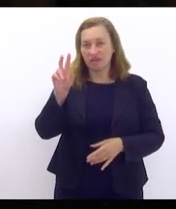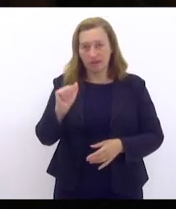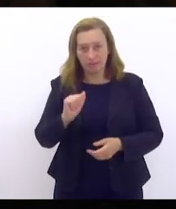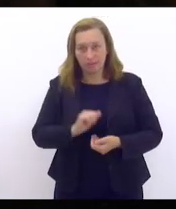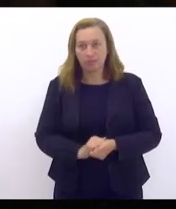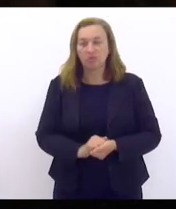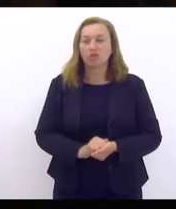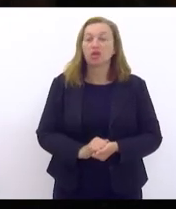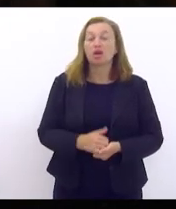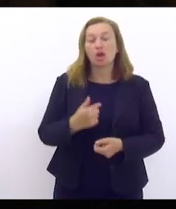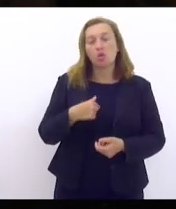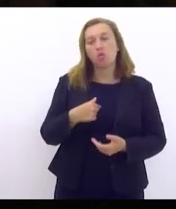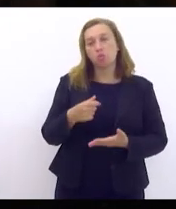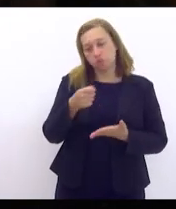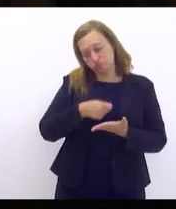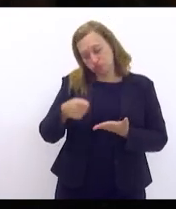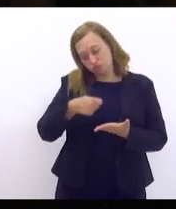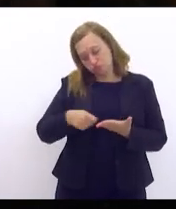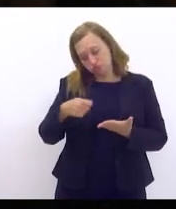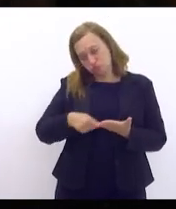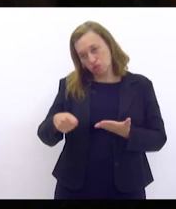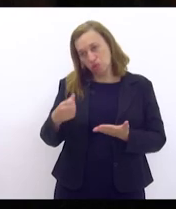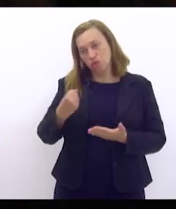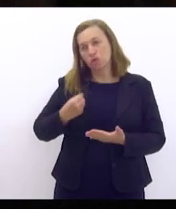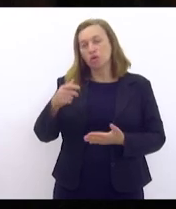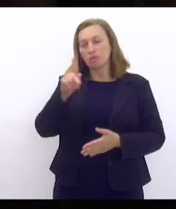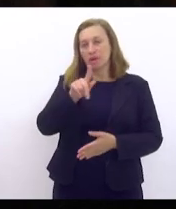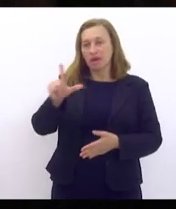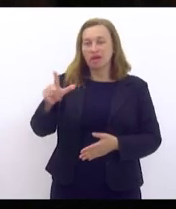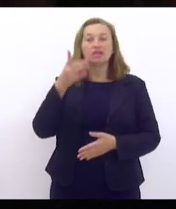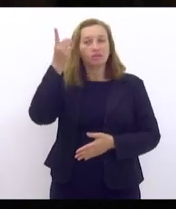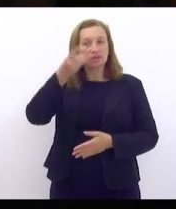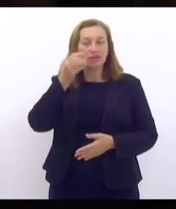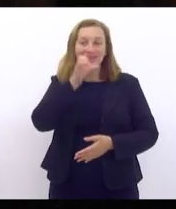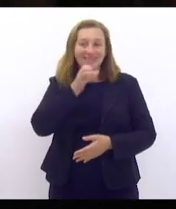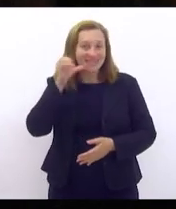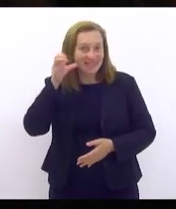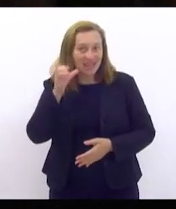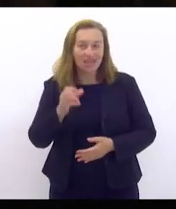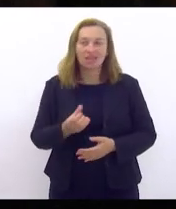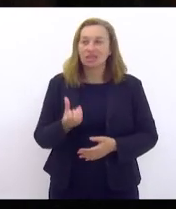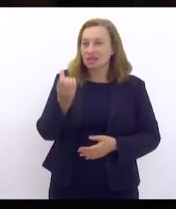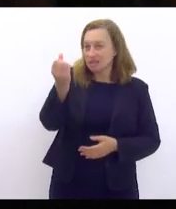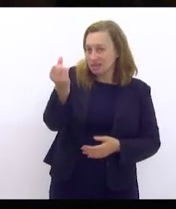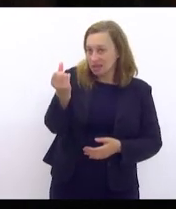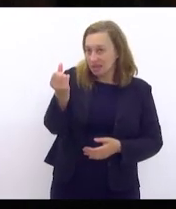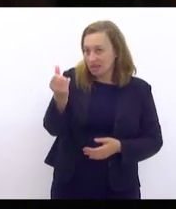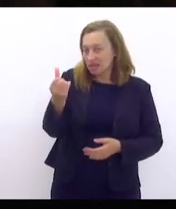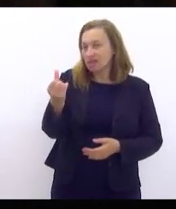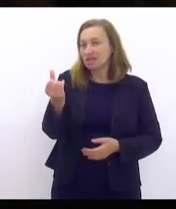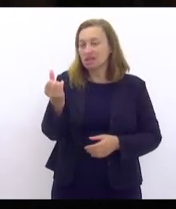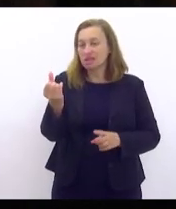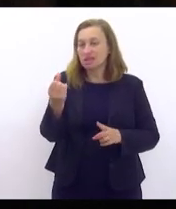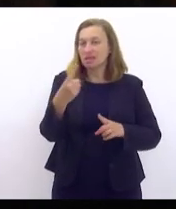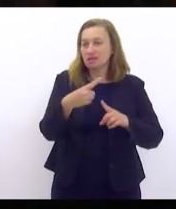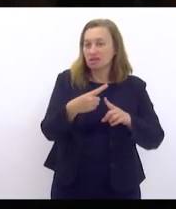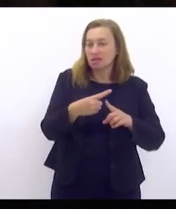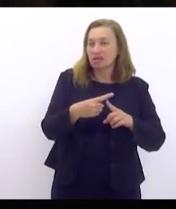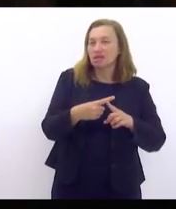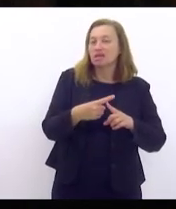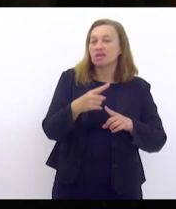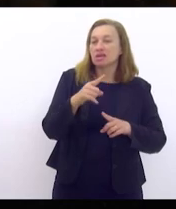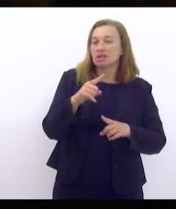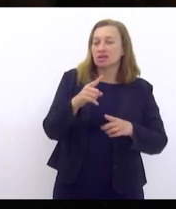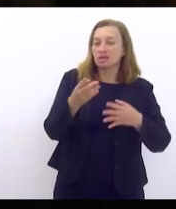Eu até que anotei o número do pl Deputado da Célia Jordão das 6 horas e das 10 vezes é o PL